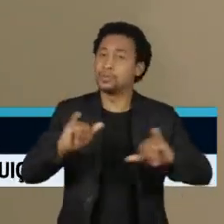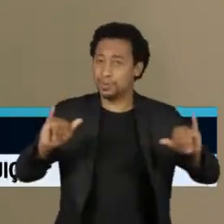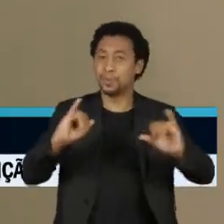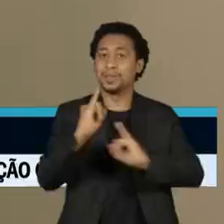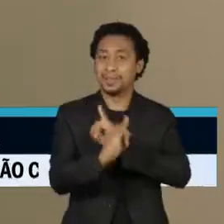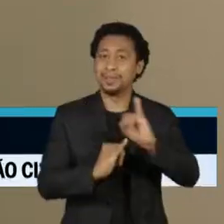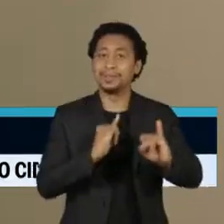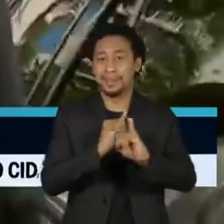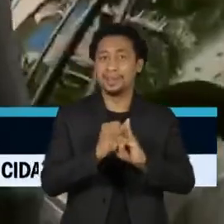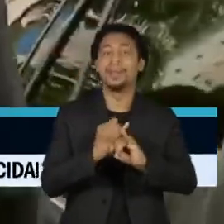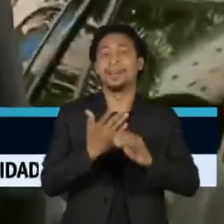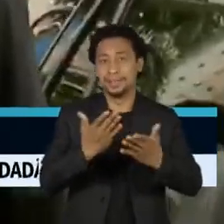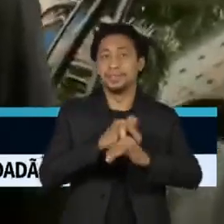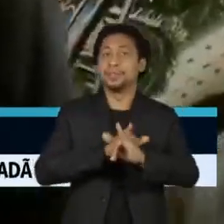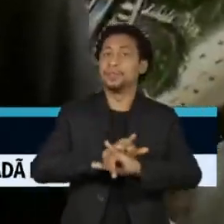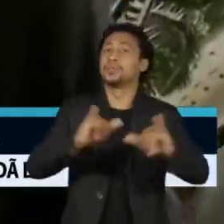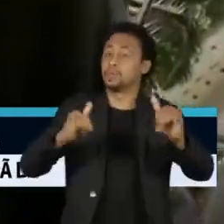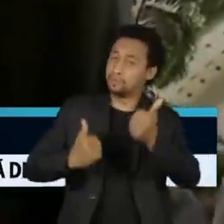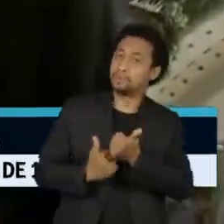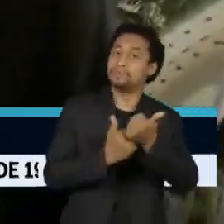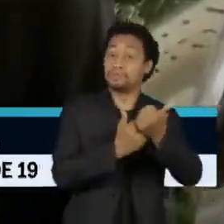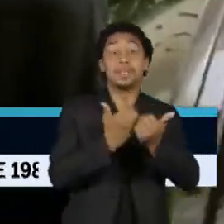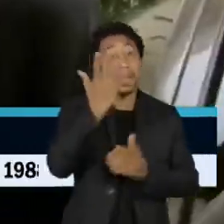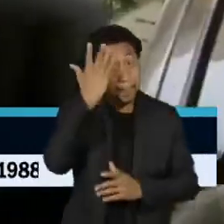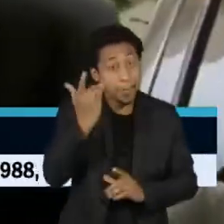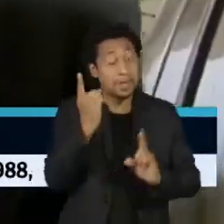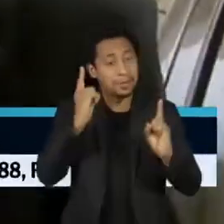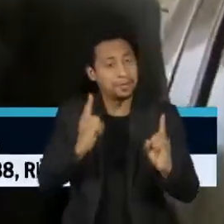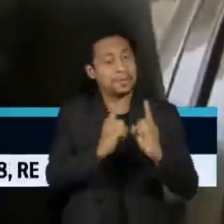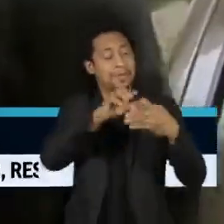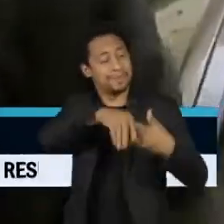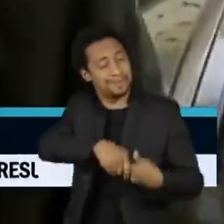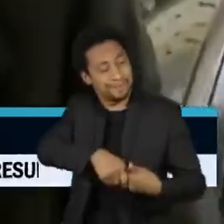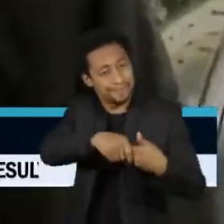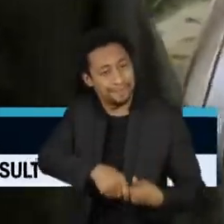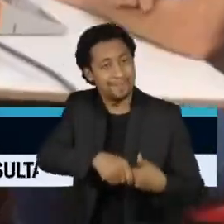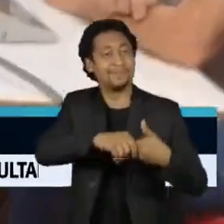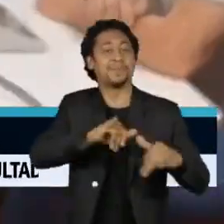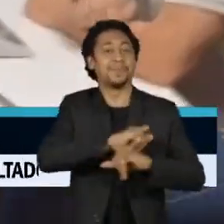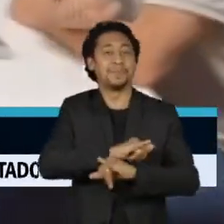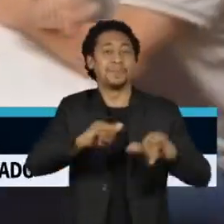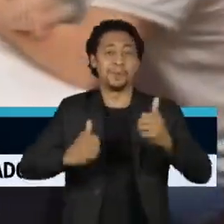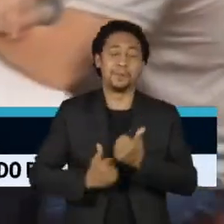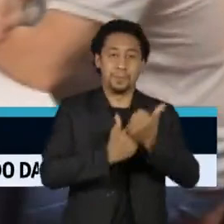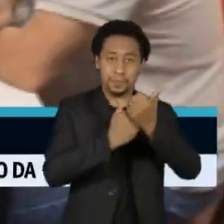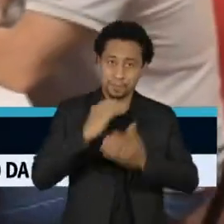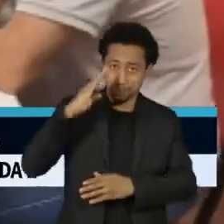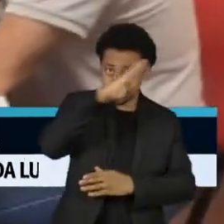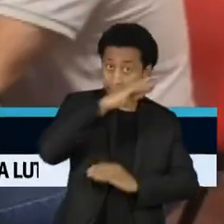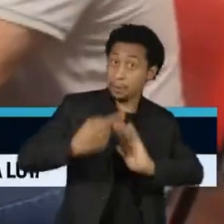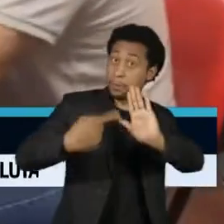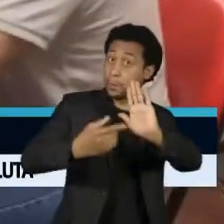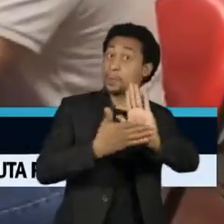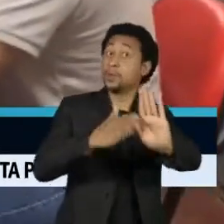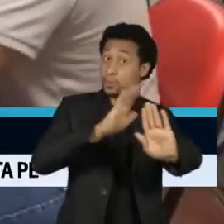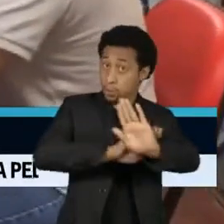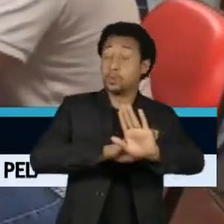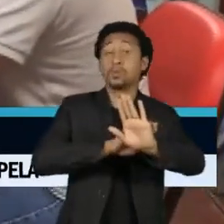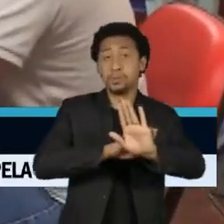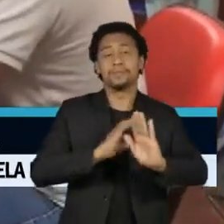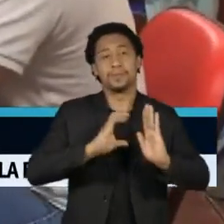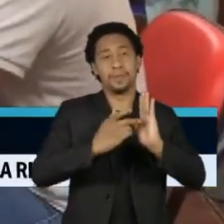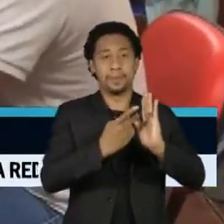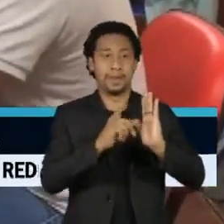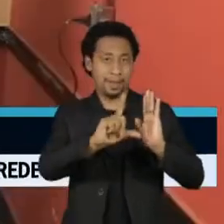prefeitos e deputados. O goiano deve se encontrar com o presidente amanhã para formalizar a adesão. No primeiro turno, o candidato à reeleição pelo